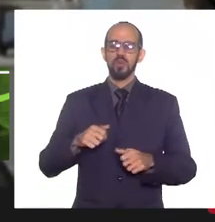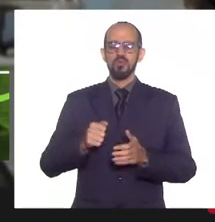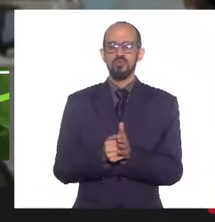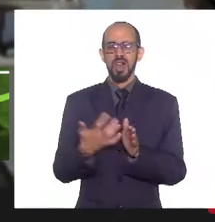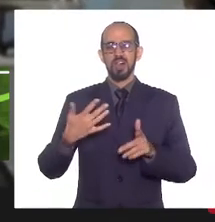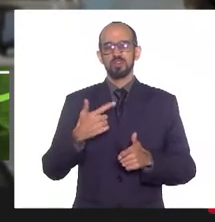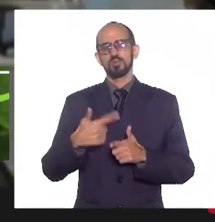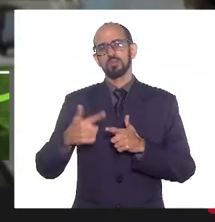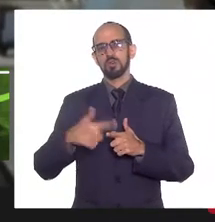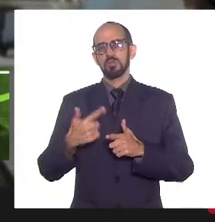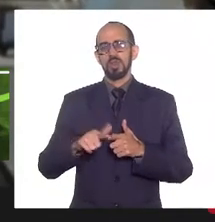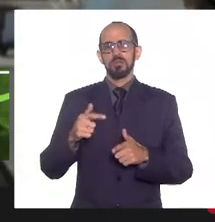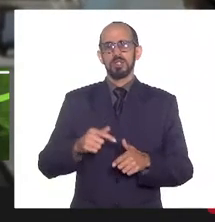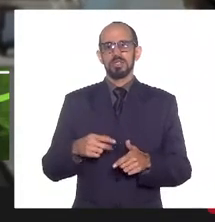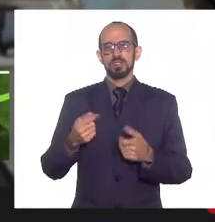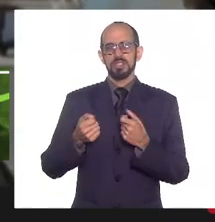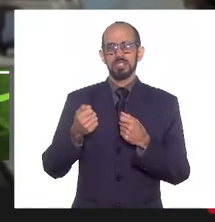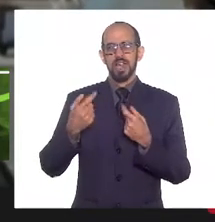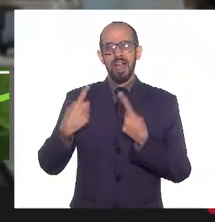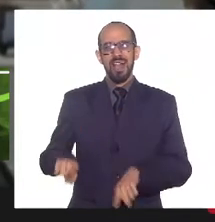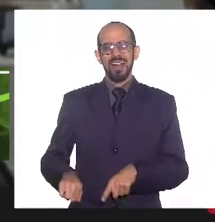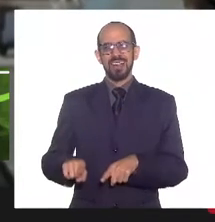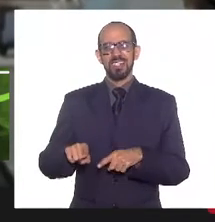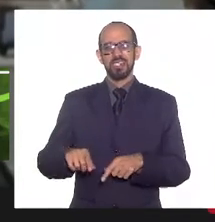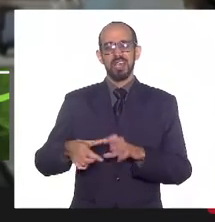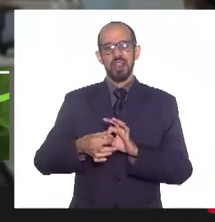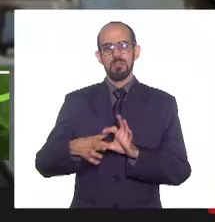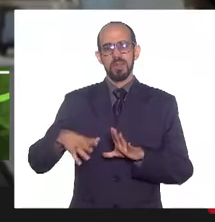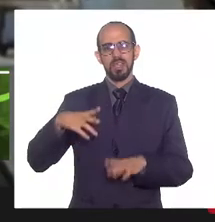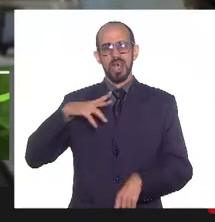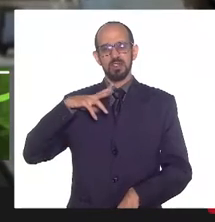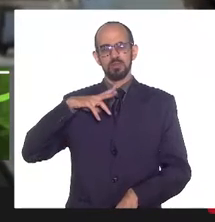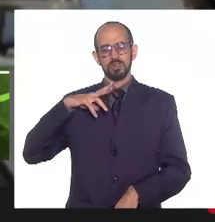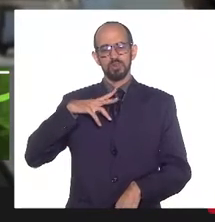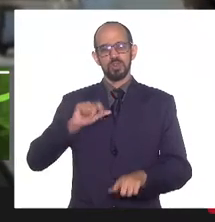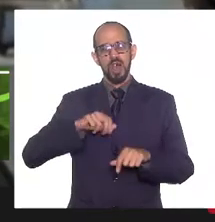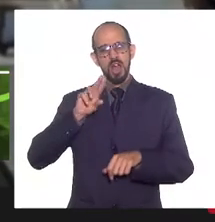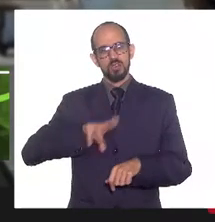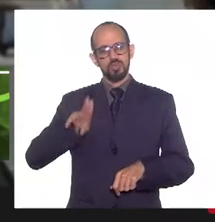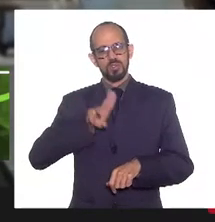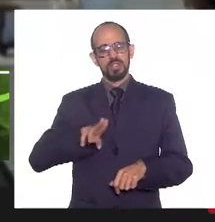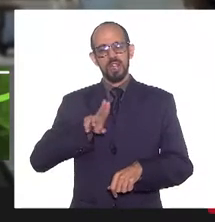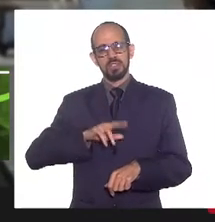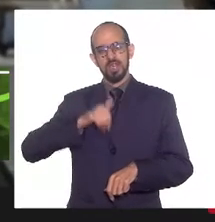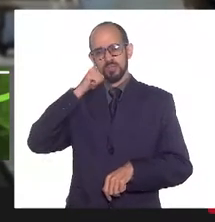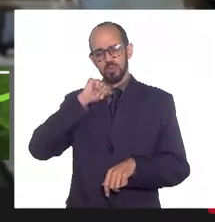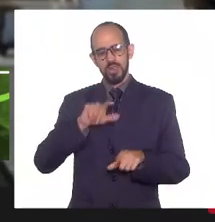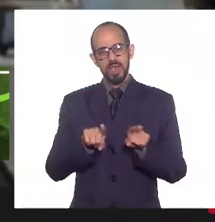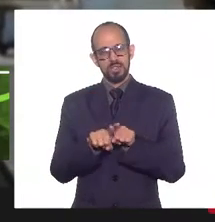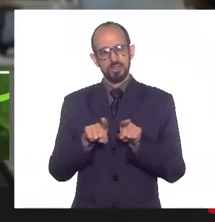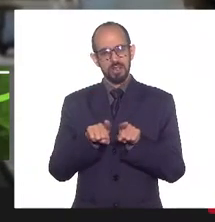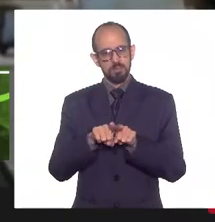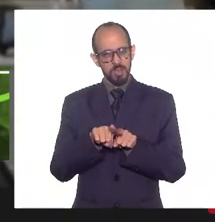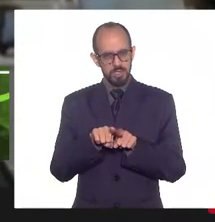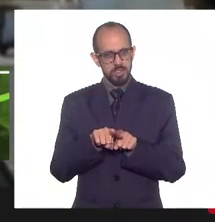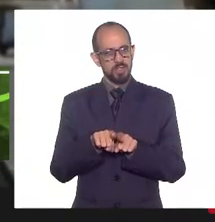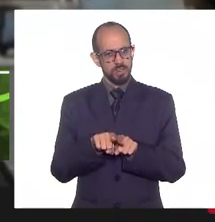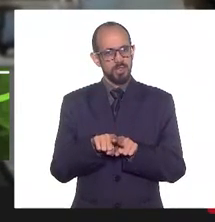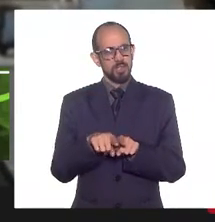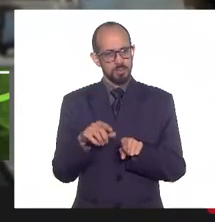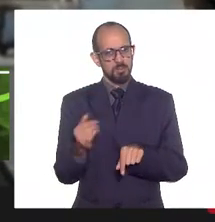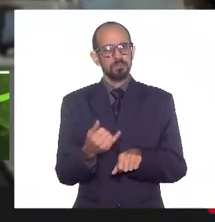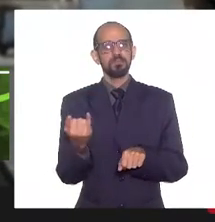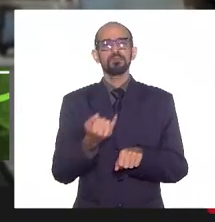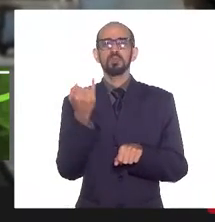que agridem as liberdades individuais a diversidade e as mulheres em particular acho muito importante